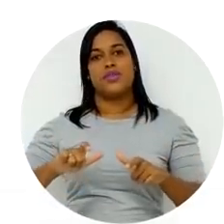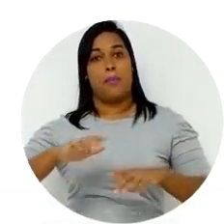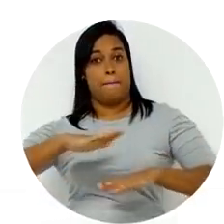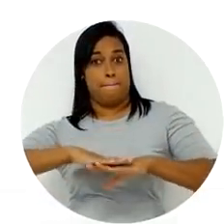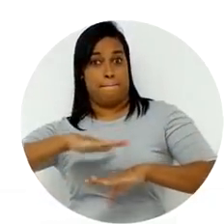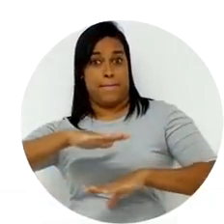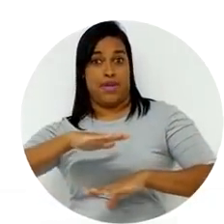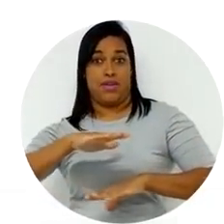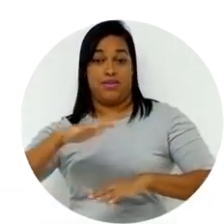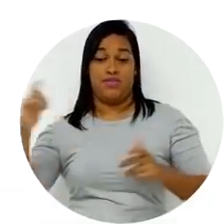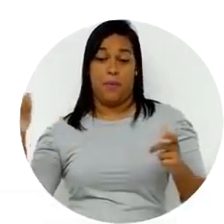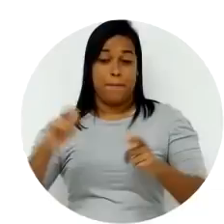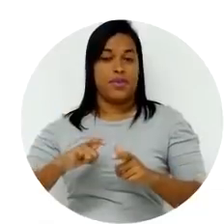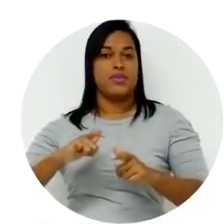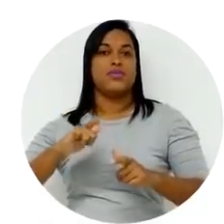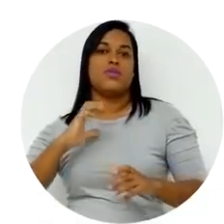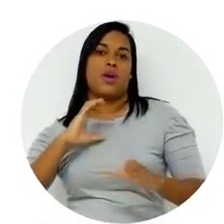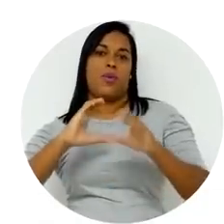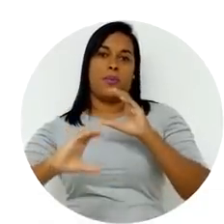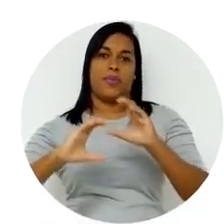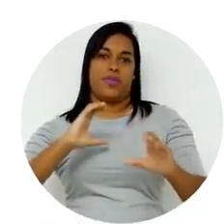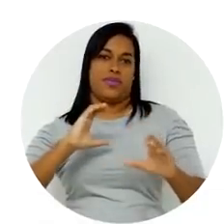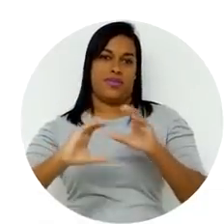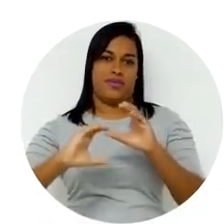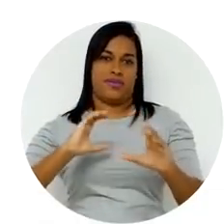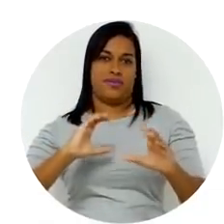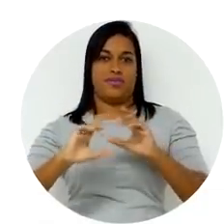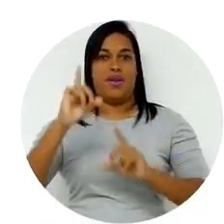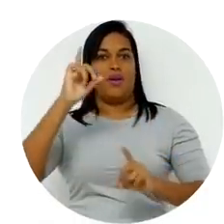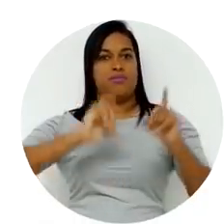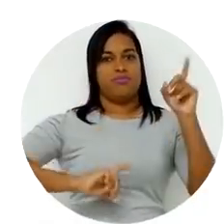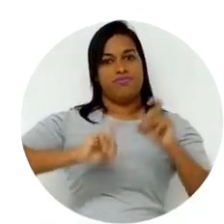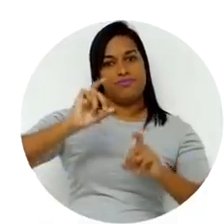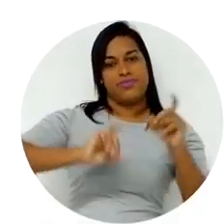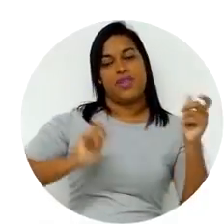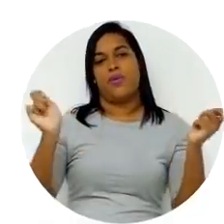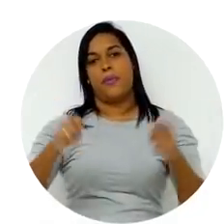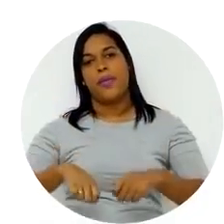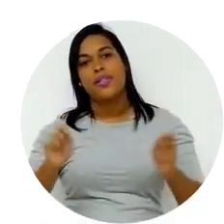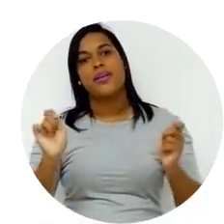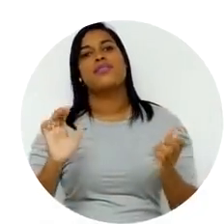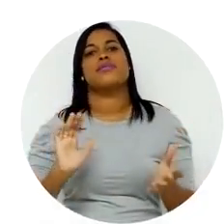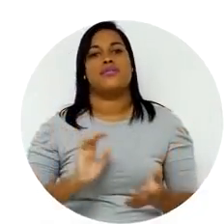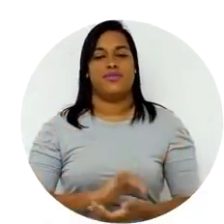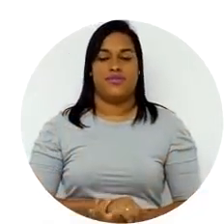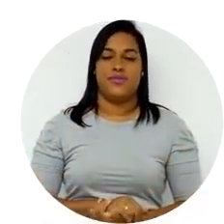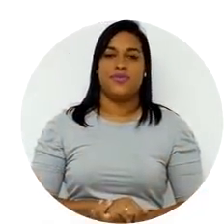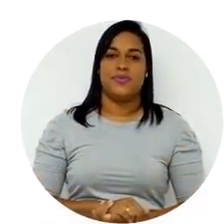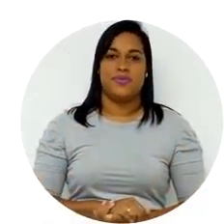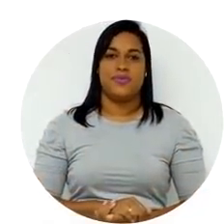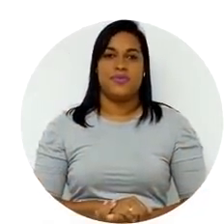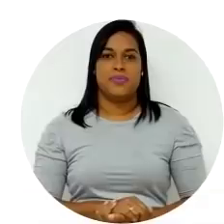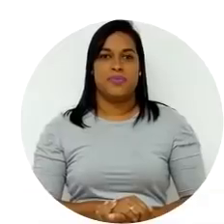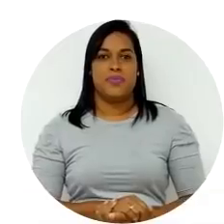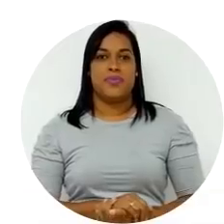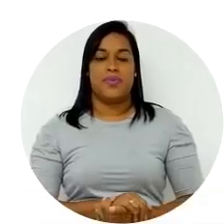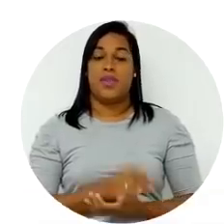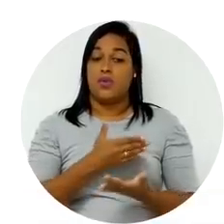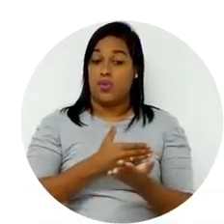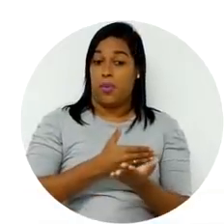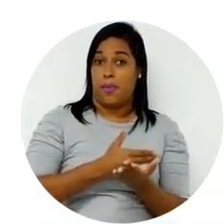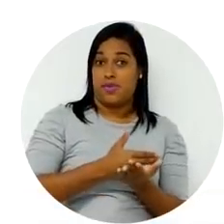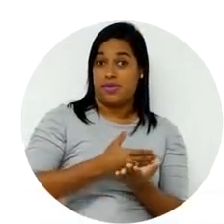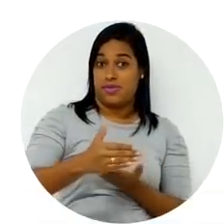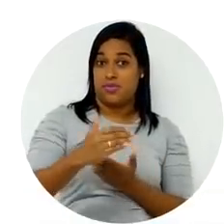mais propício ou menos propício à formação das competências. E a partir do momento que nós